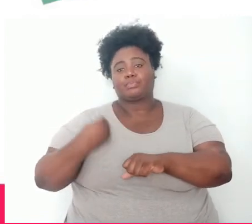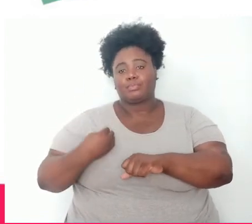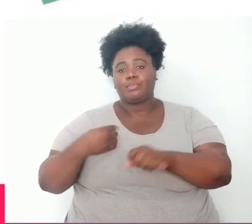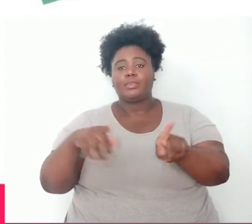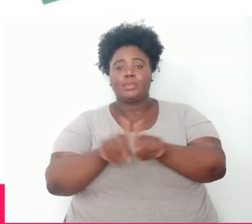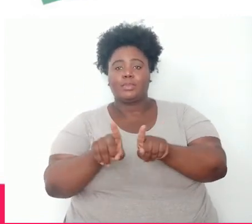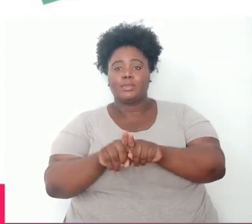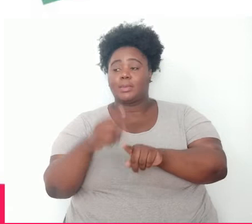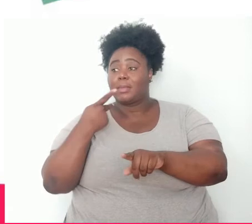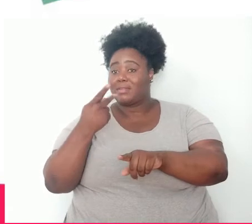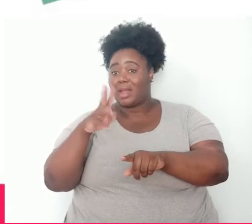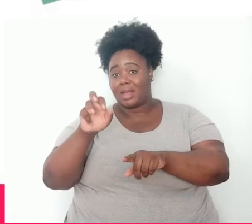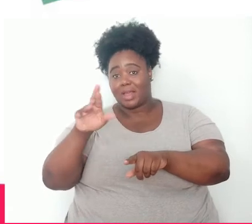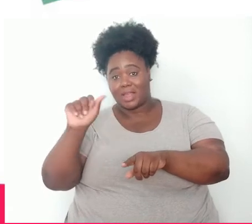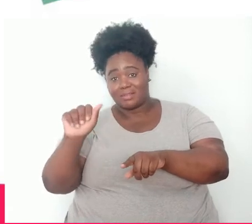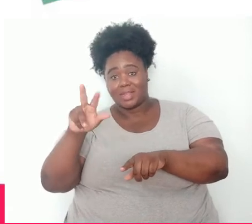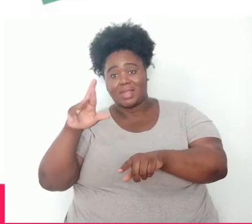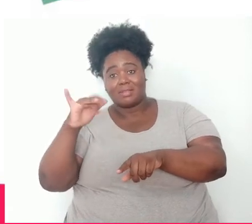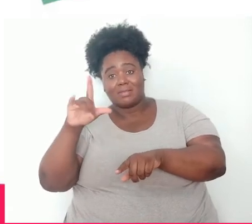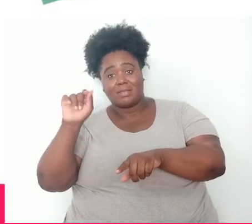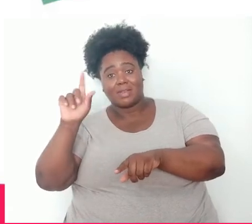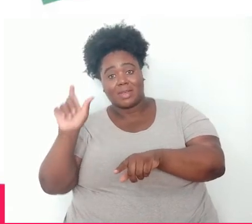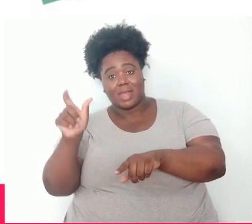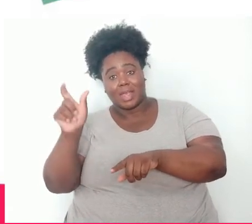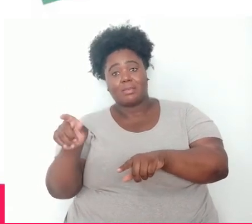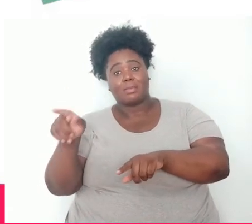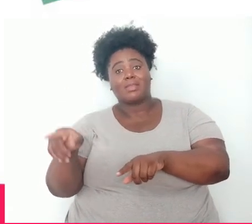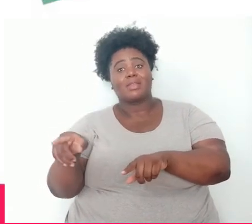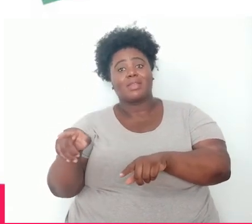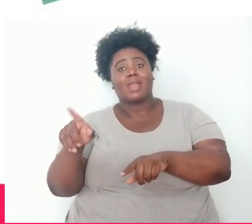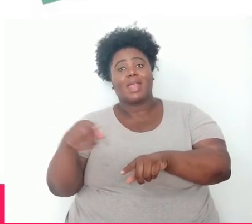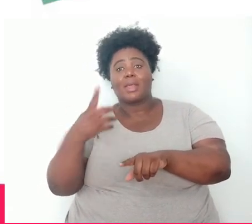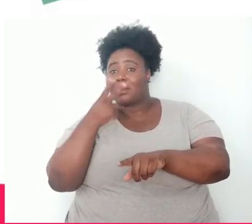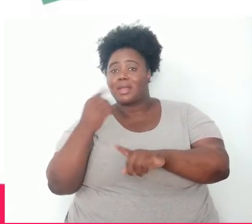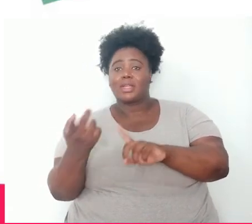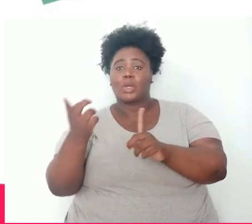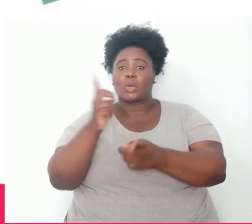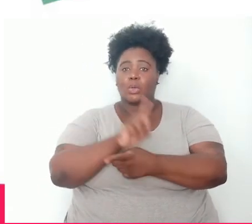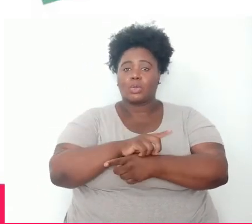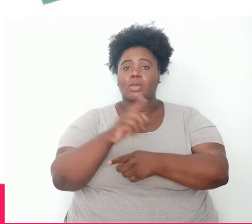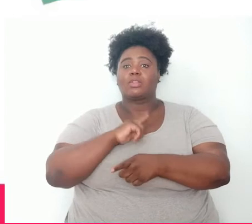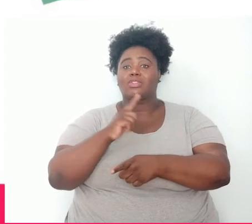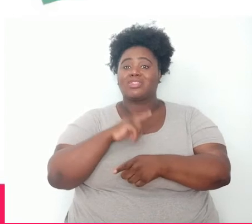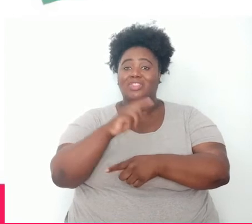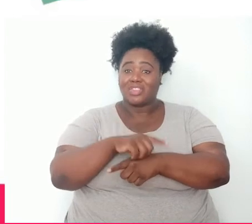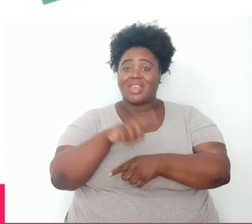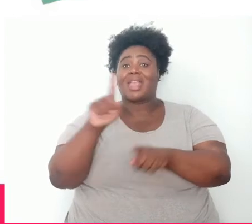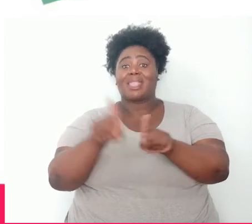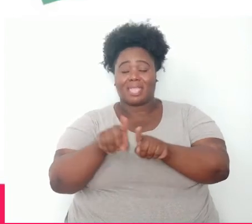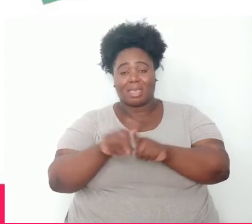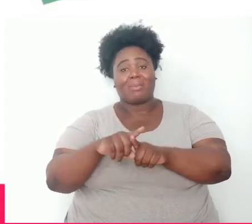personagem Vera Verão, ela era uma personagem também controversa, porque também tinham piadas de cunho